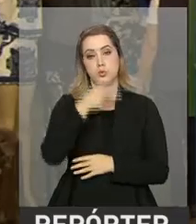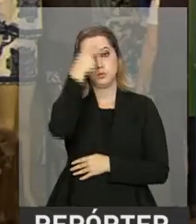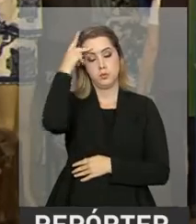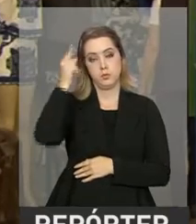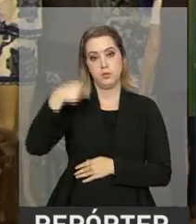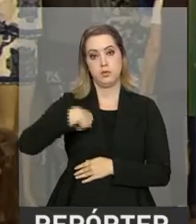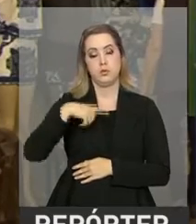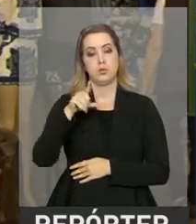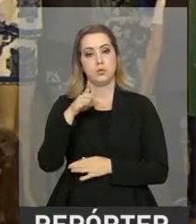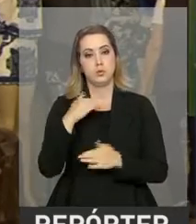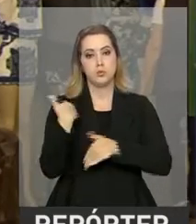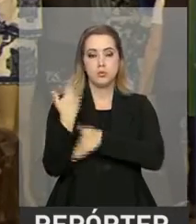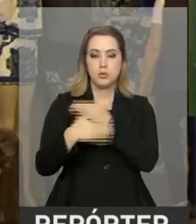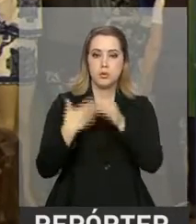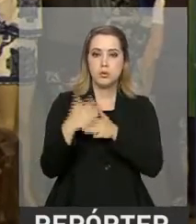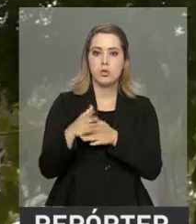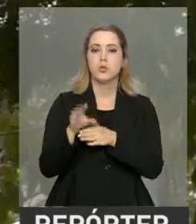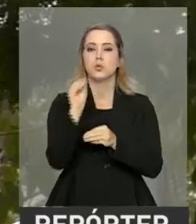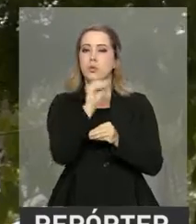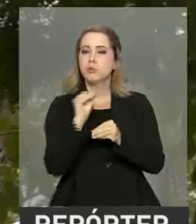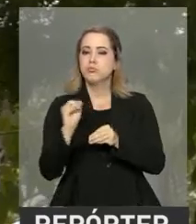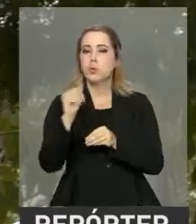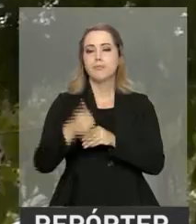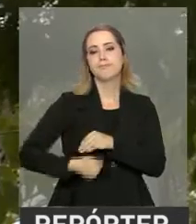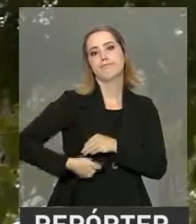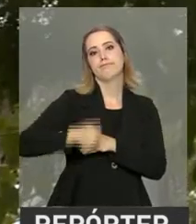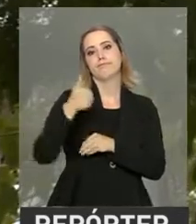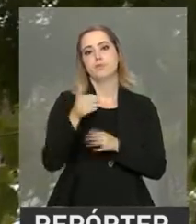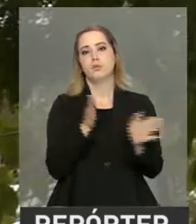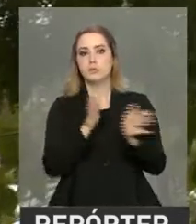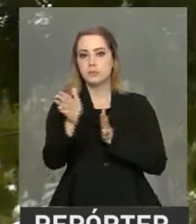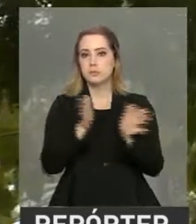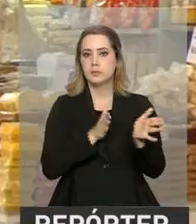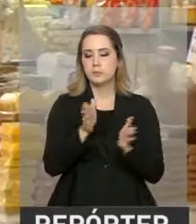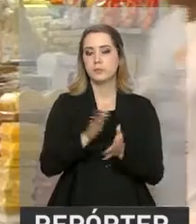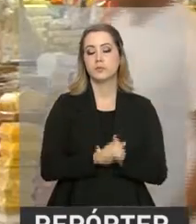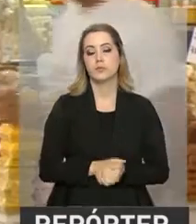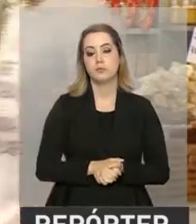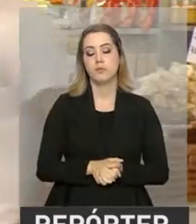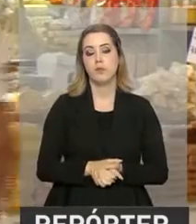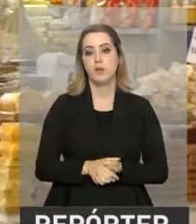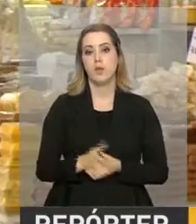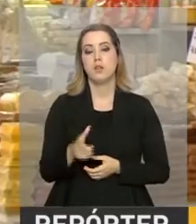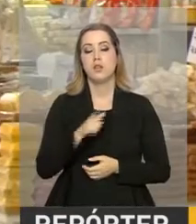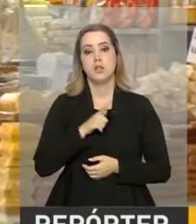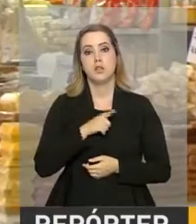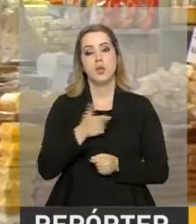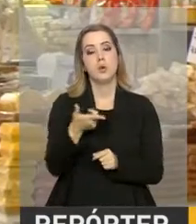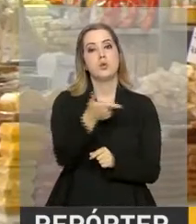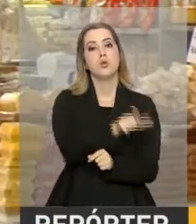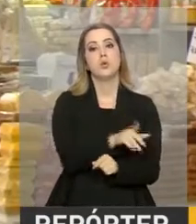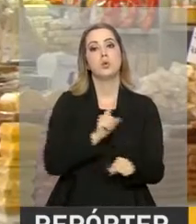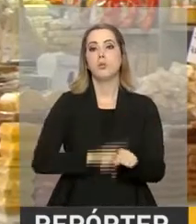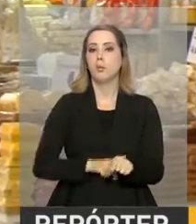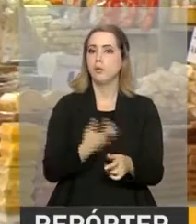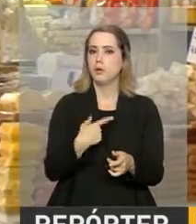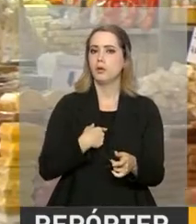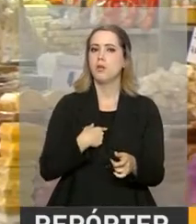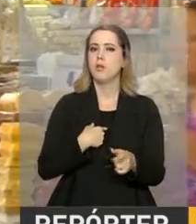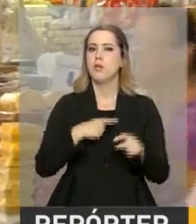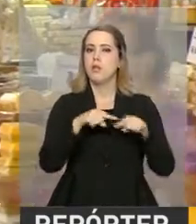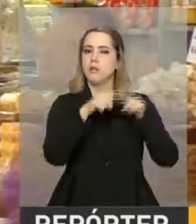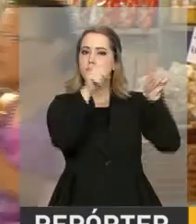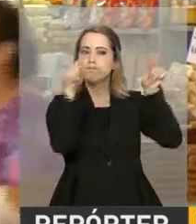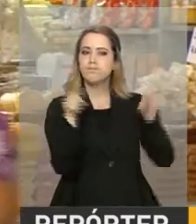Cristóvão, o projeto é instalar ainda mais mecanismos de acessibilidade. Tem agora uma outra parte, que é a questão da